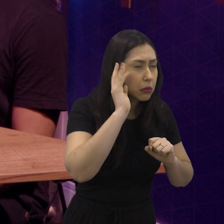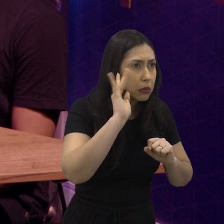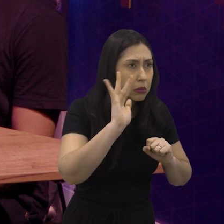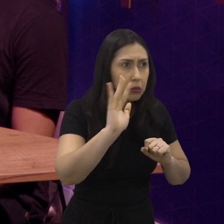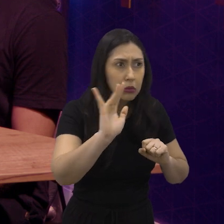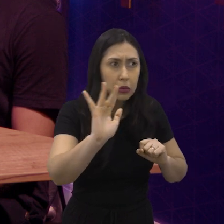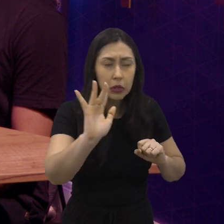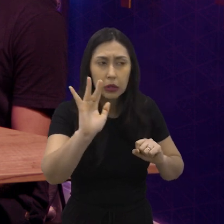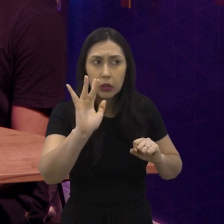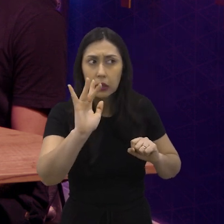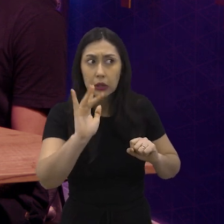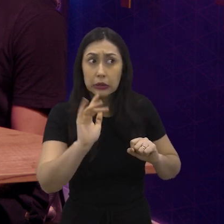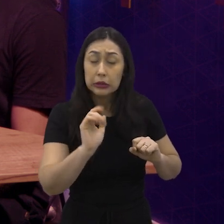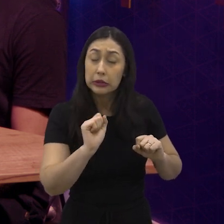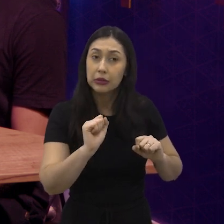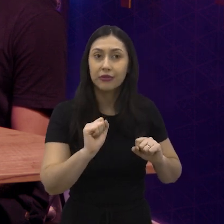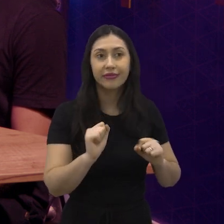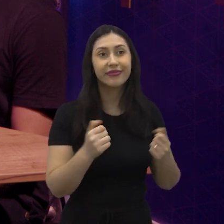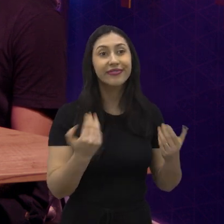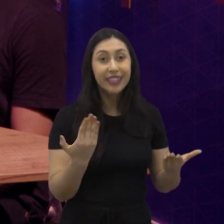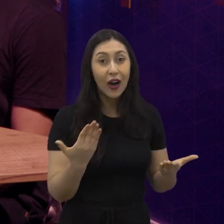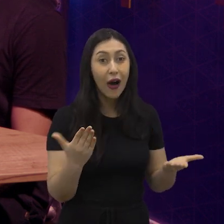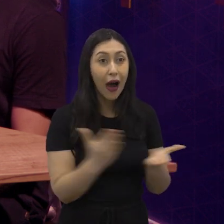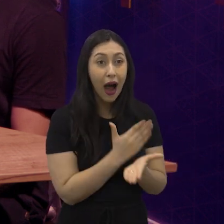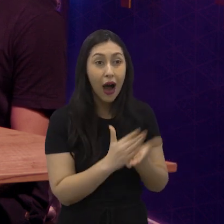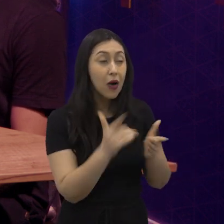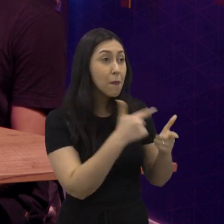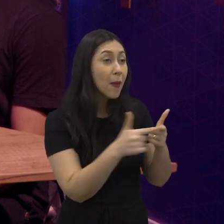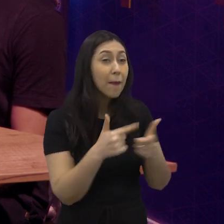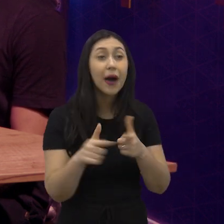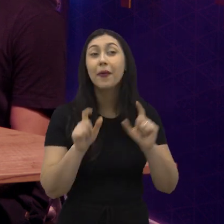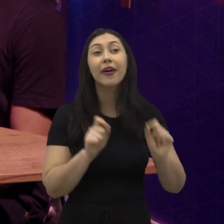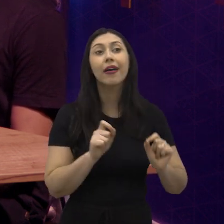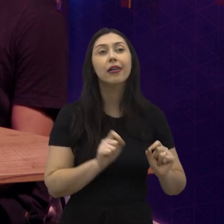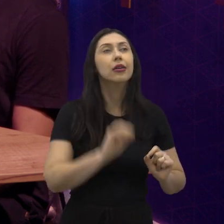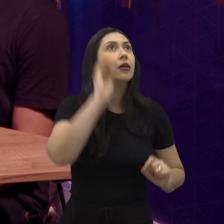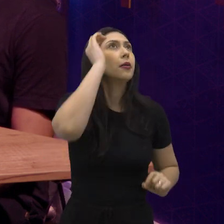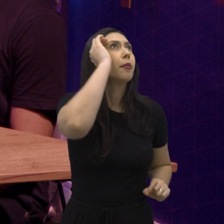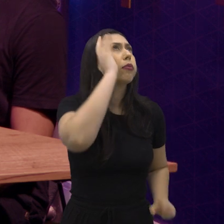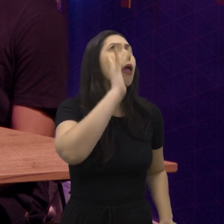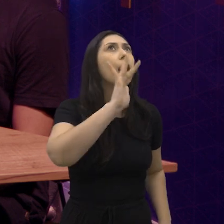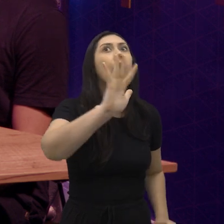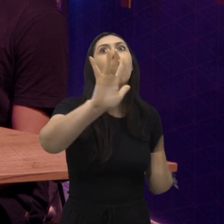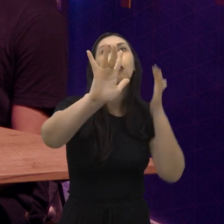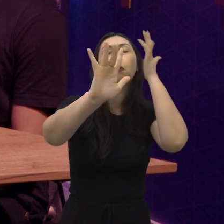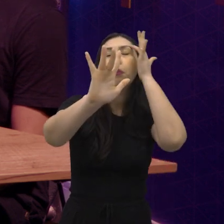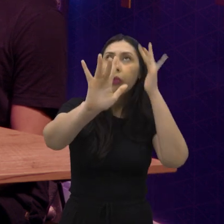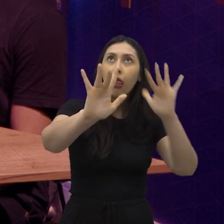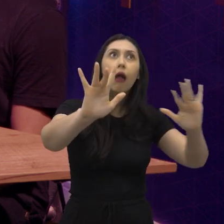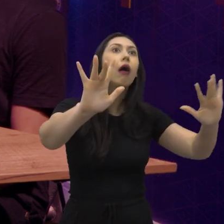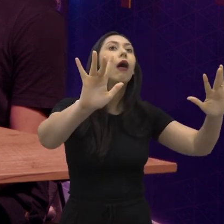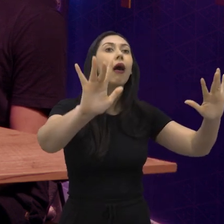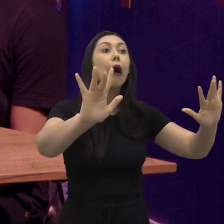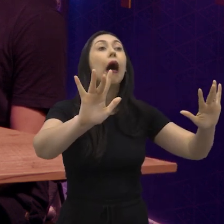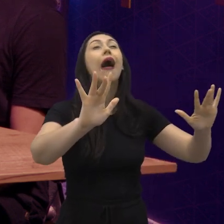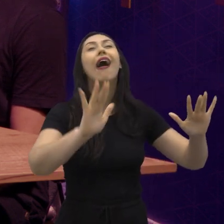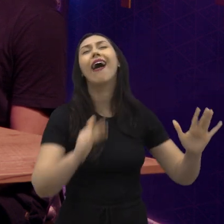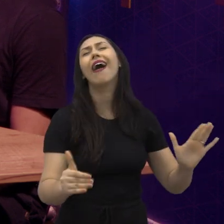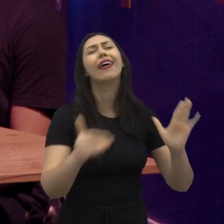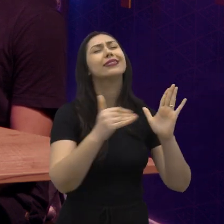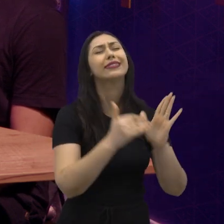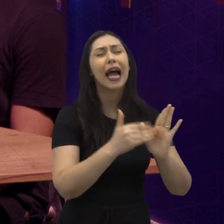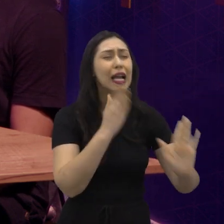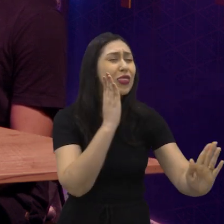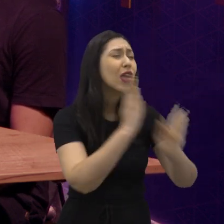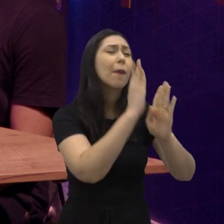coisa? Então, muitas questões, e daí a imaginação ia rolando solta. Então, até entender o que